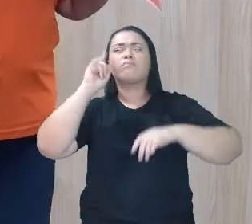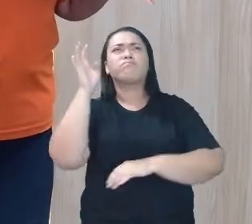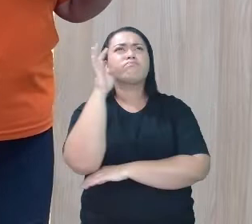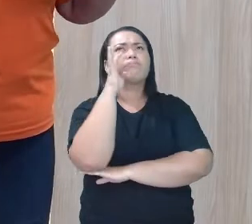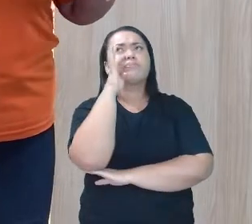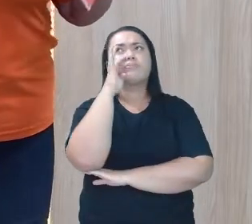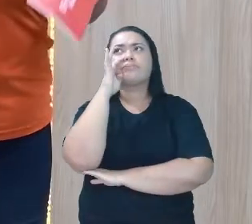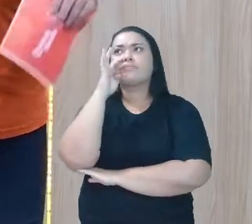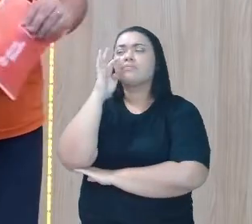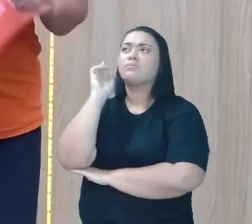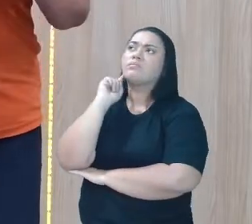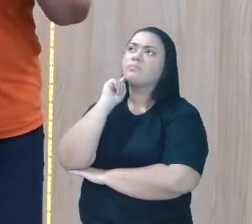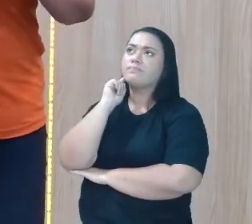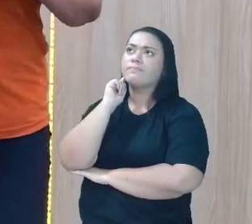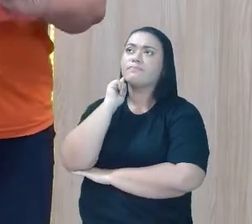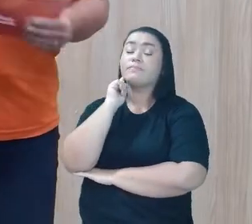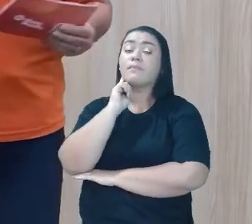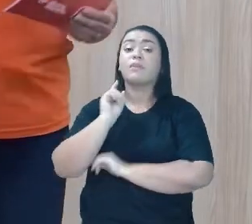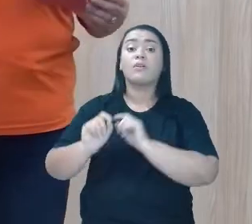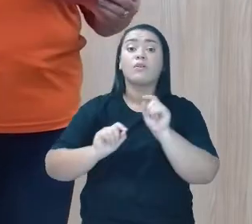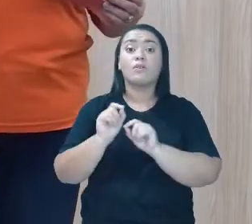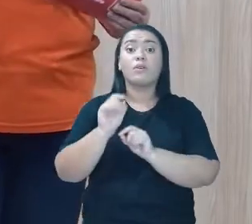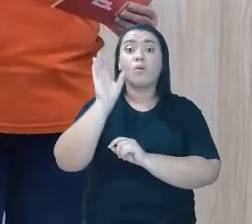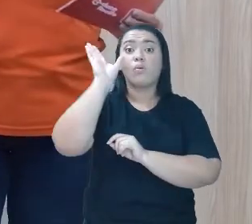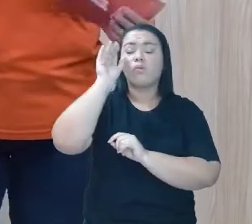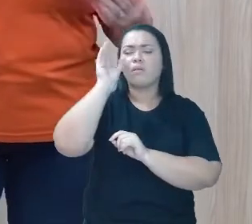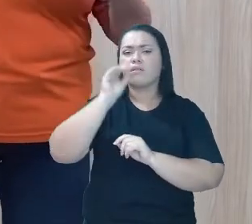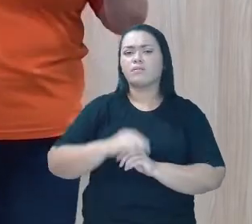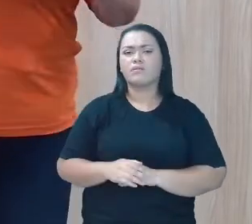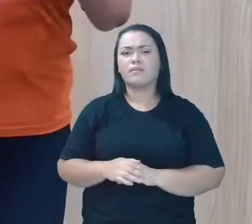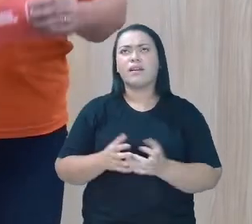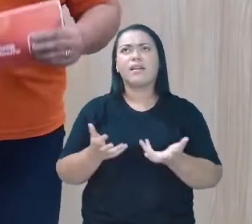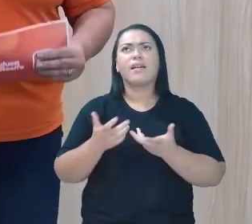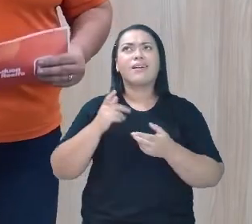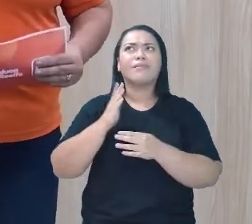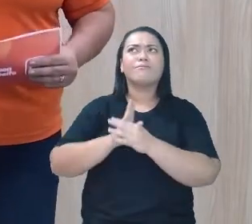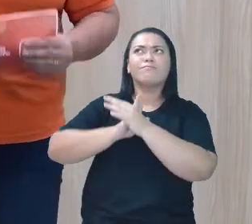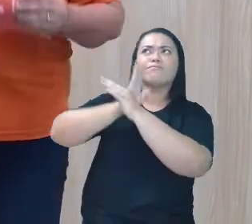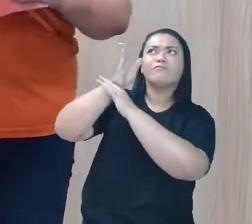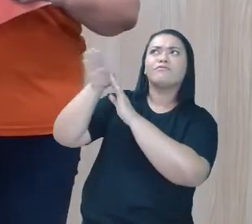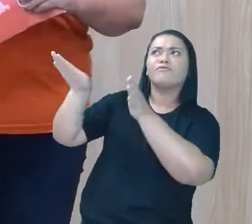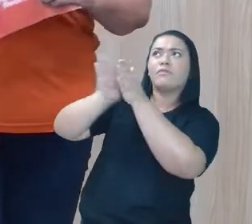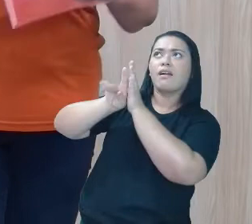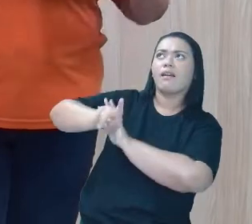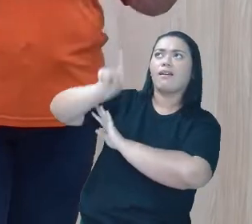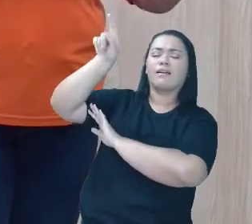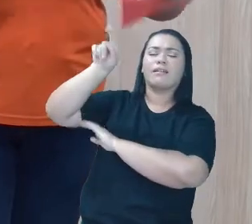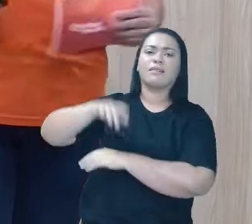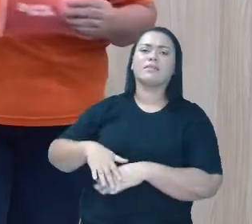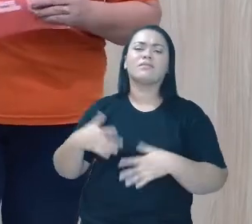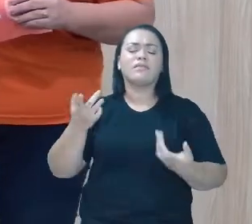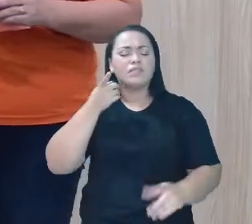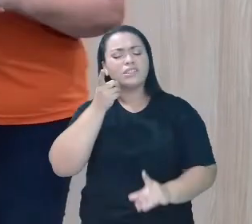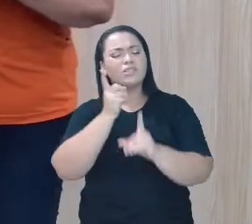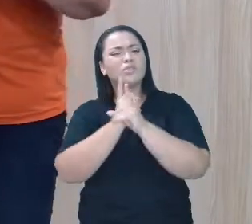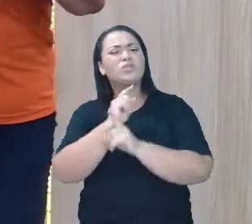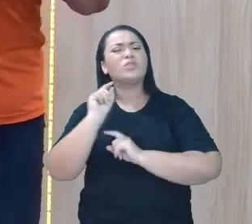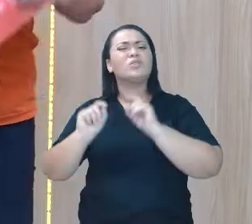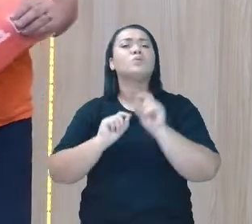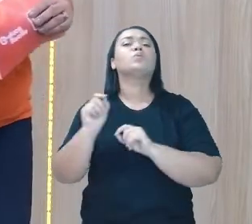ficavam maravilhados, e mais ainda, curioso, querendo chegar lá e querendo descobrir o que é